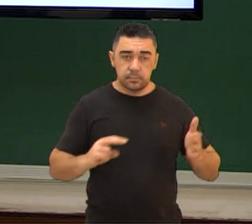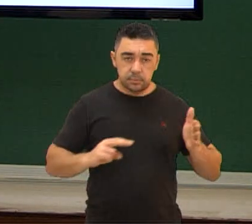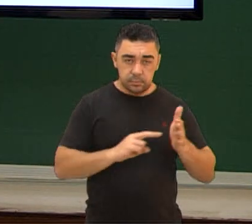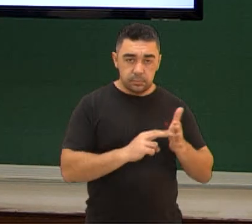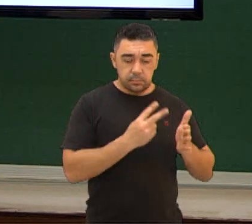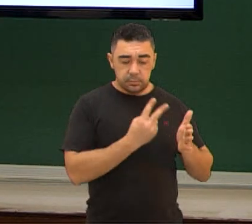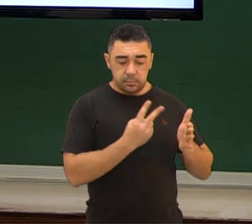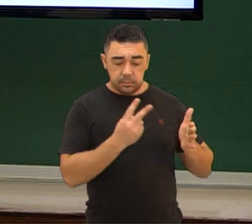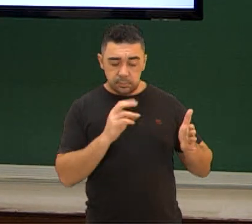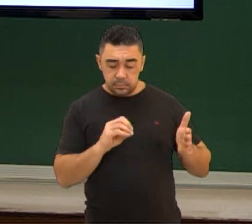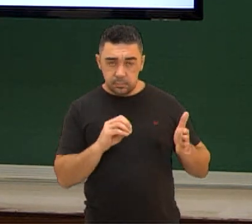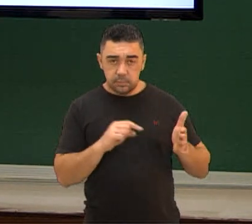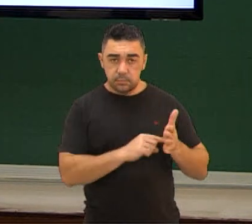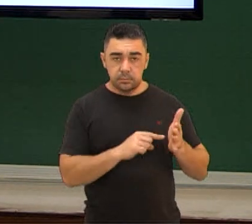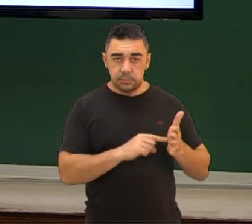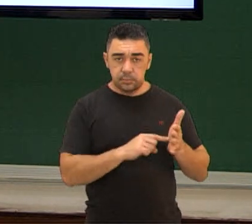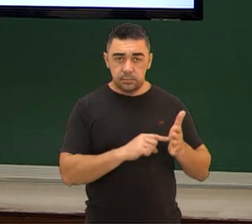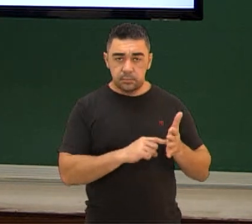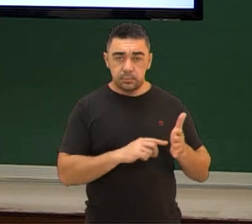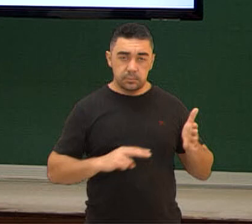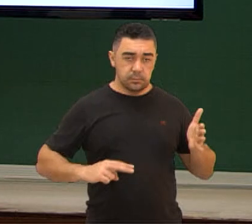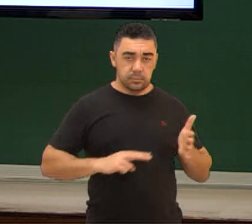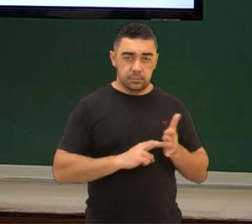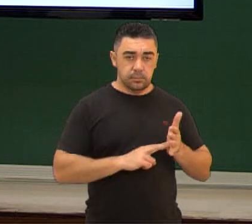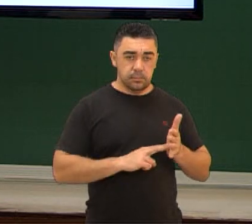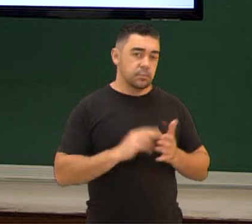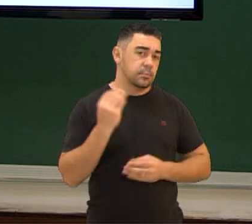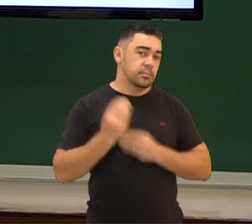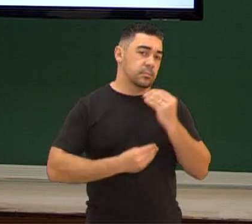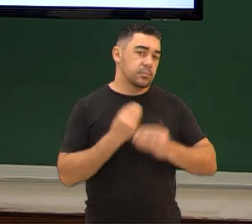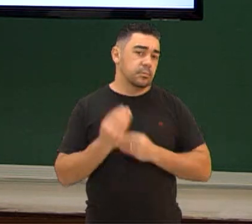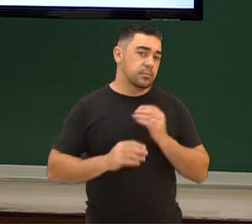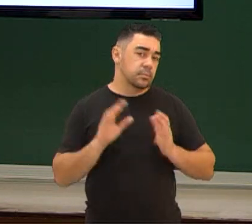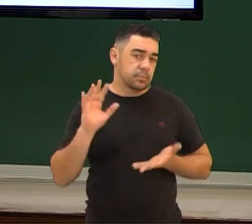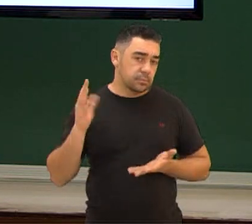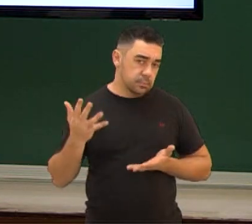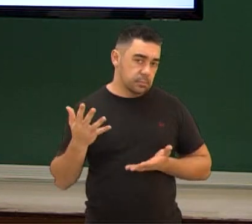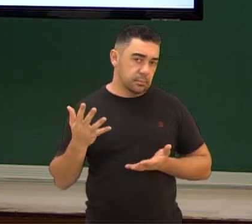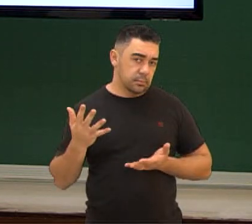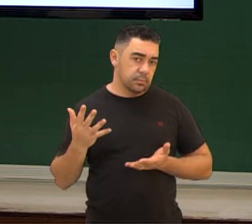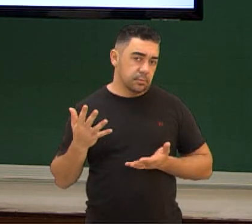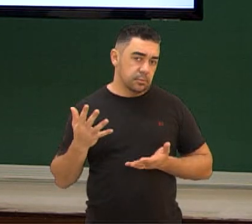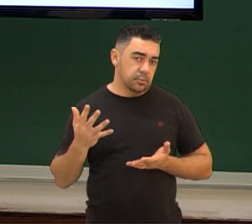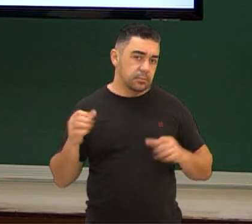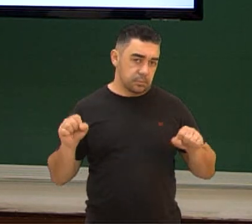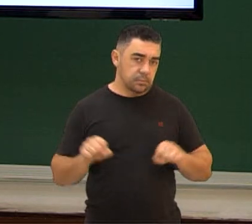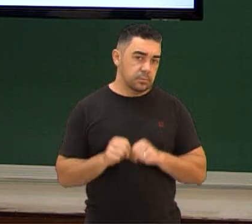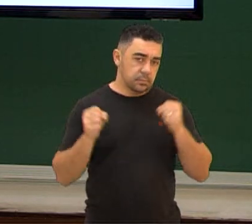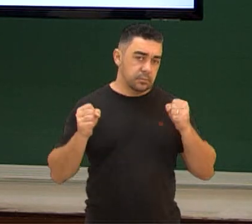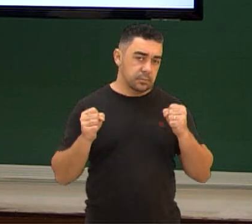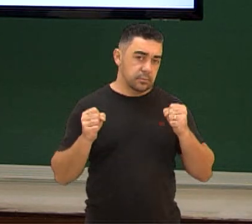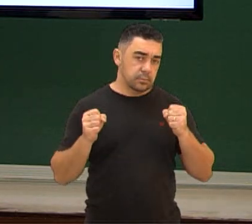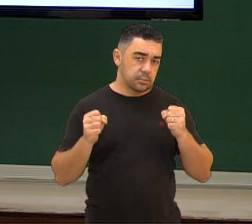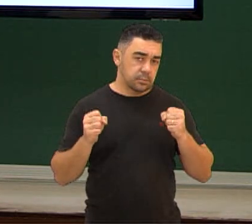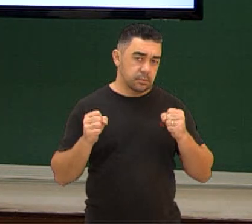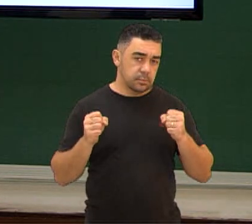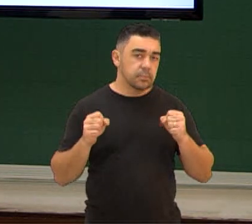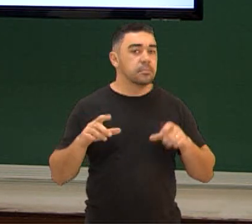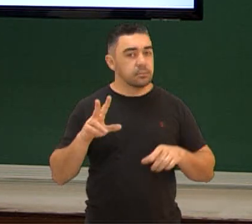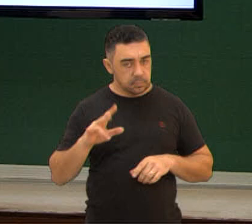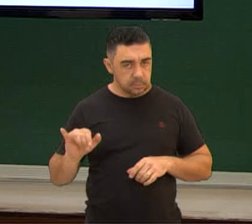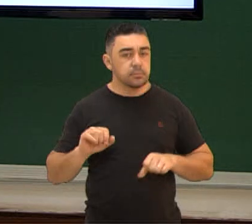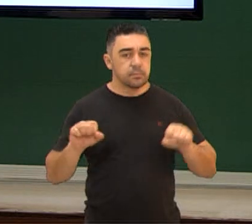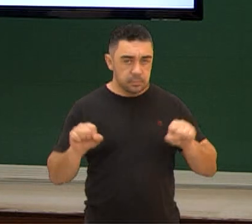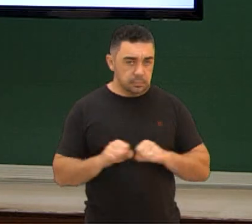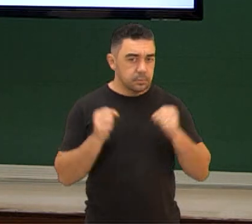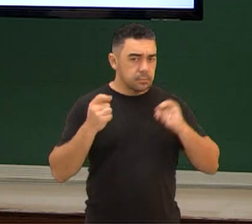por aí, se eu ligar uma máquina que não é bivolt em 220 volts e ela for de 110, ela vai queimar? Vai